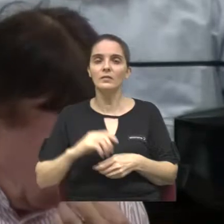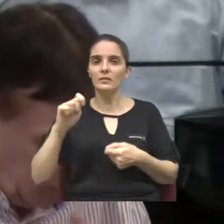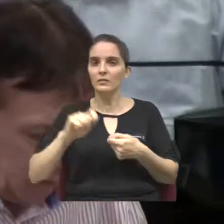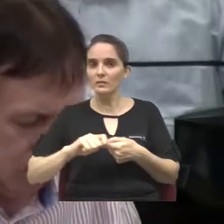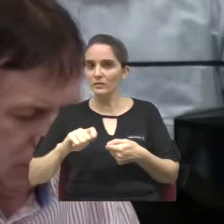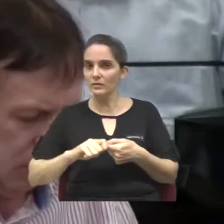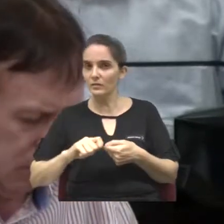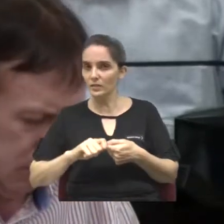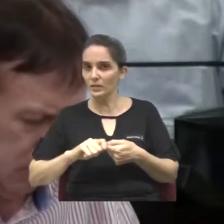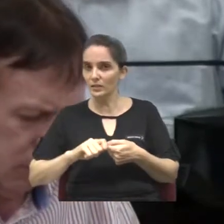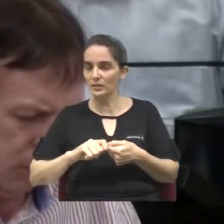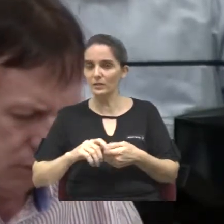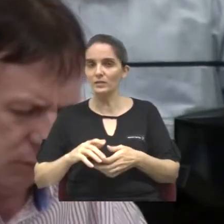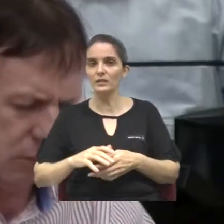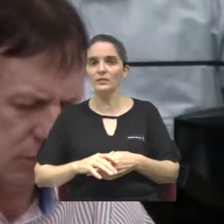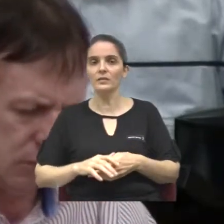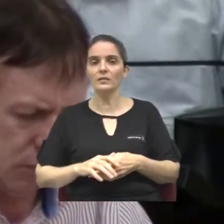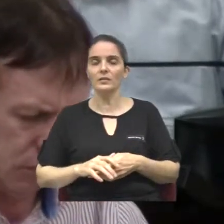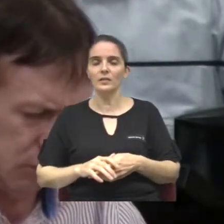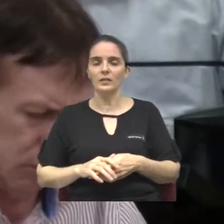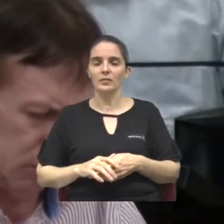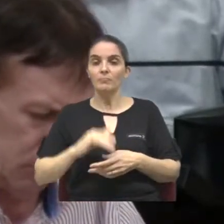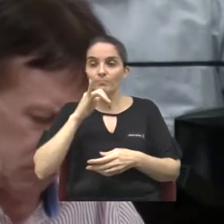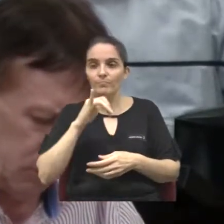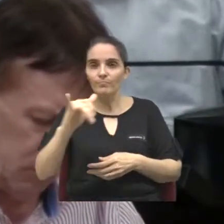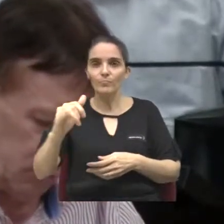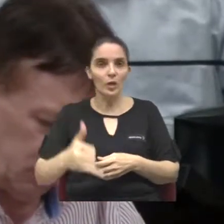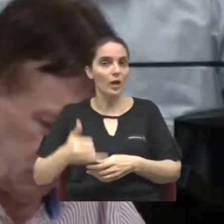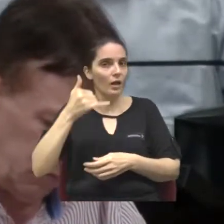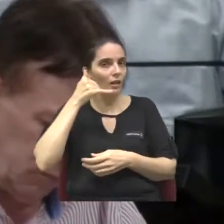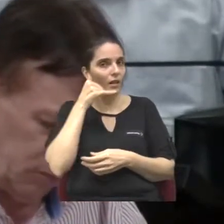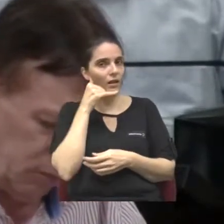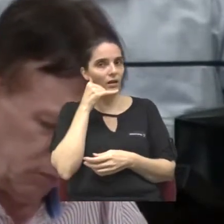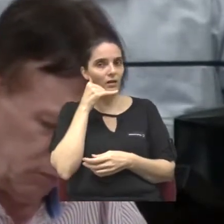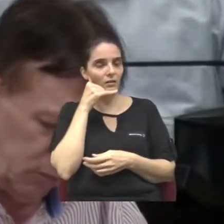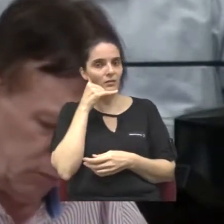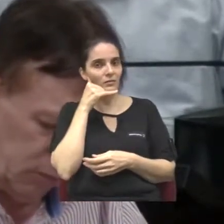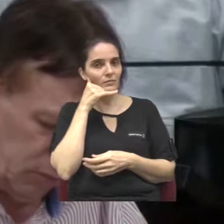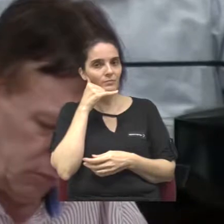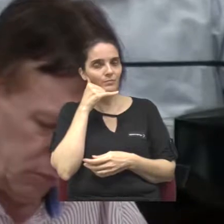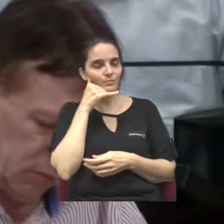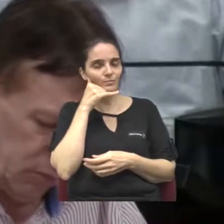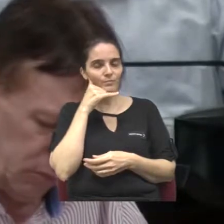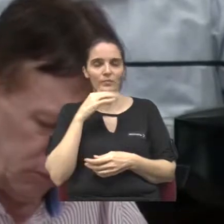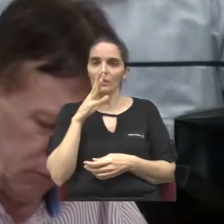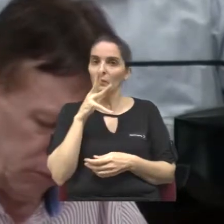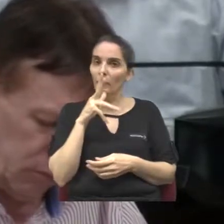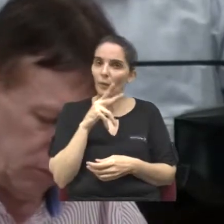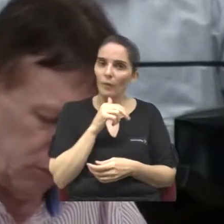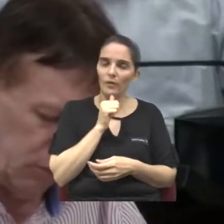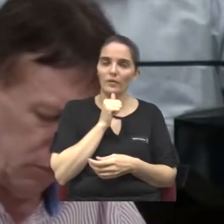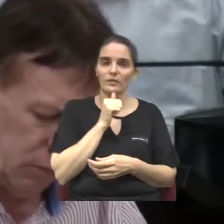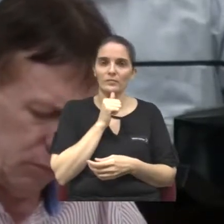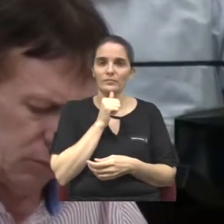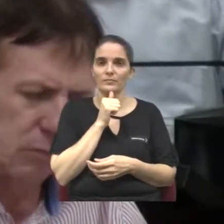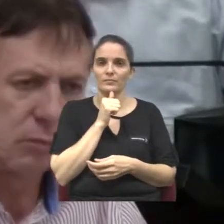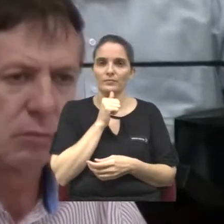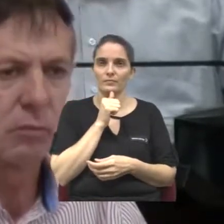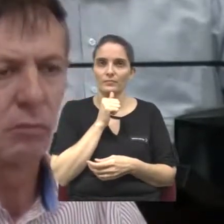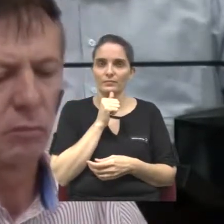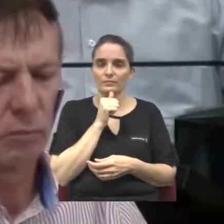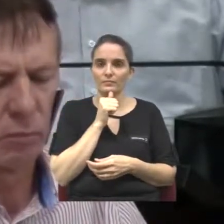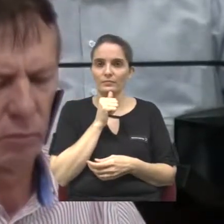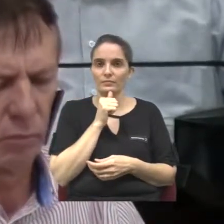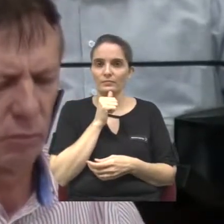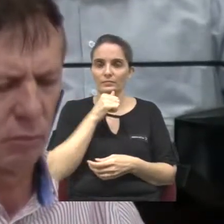tomar a coragem de denunciar, passa-se por um processo. E enquanto ela